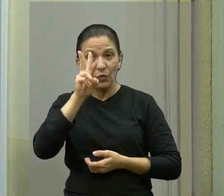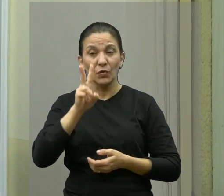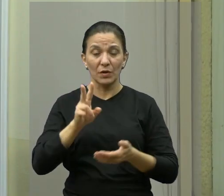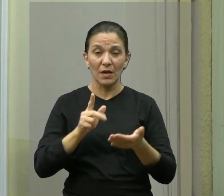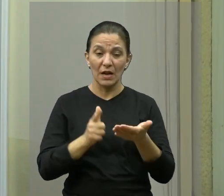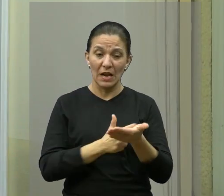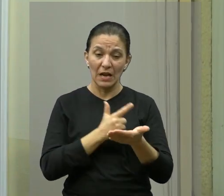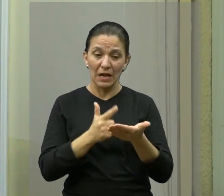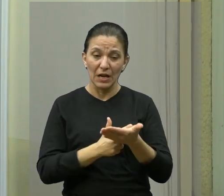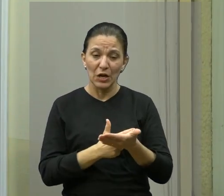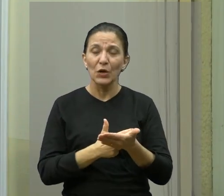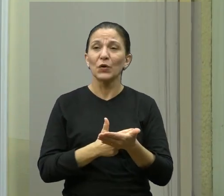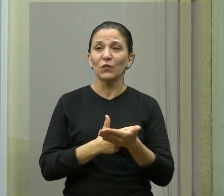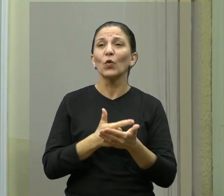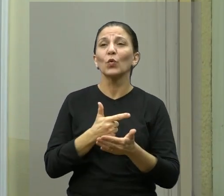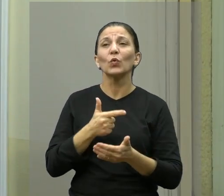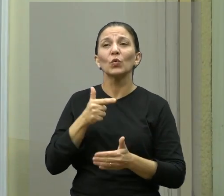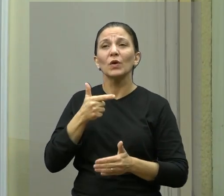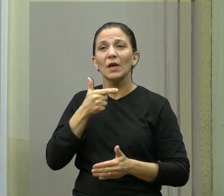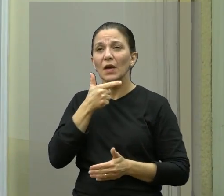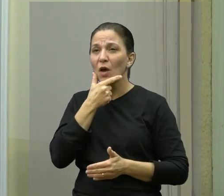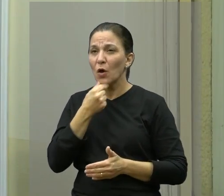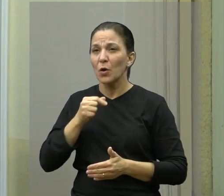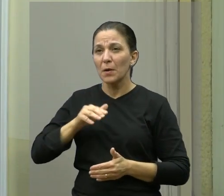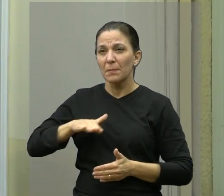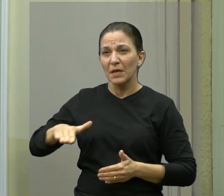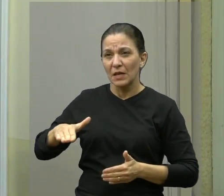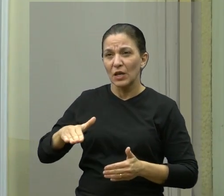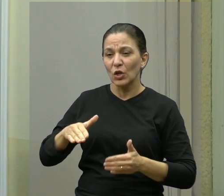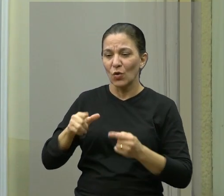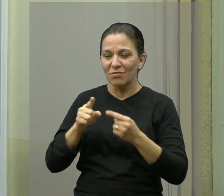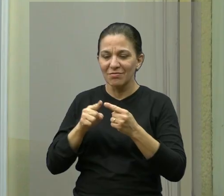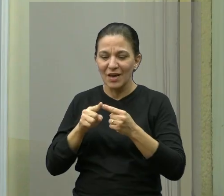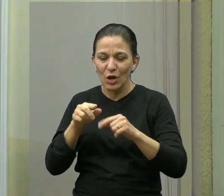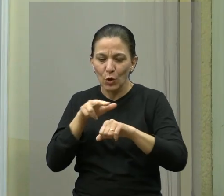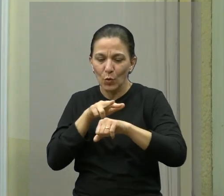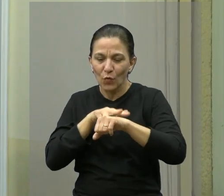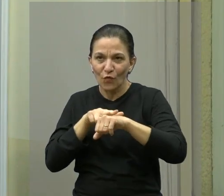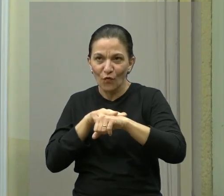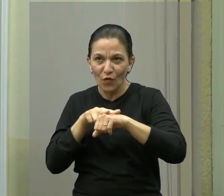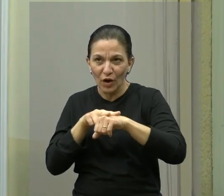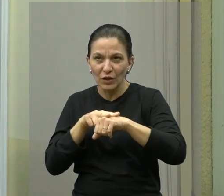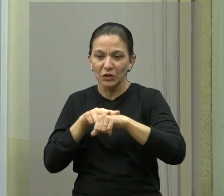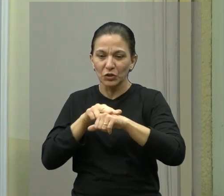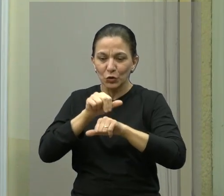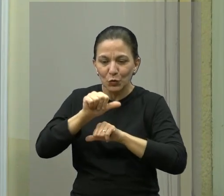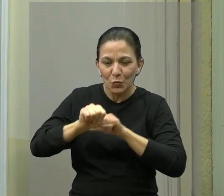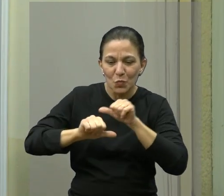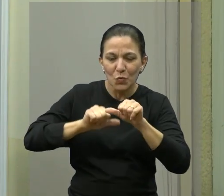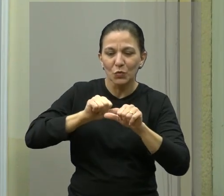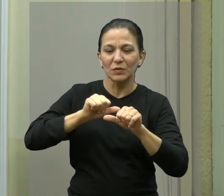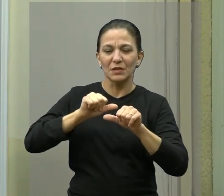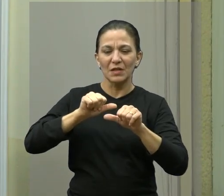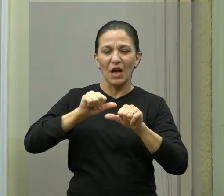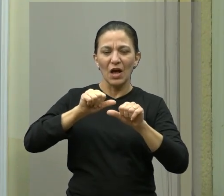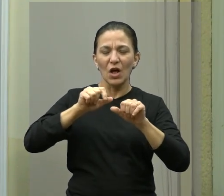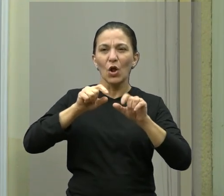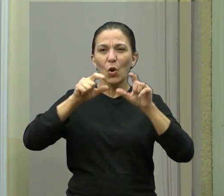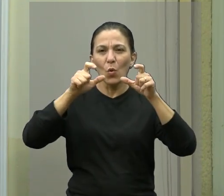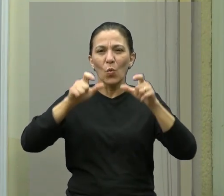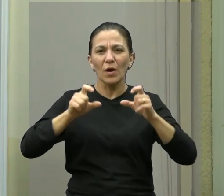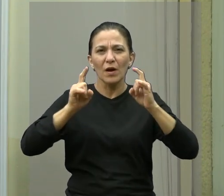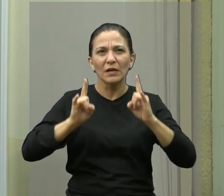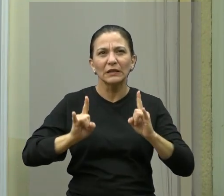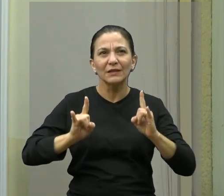o menino Tistu, usou seu dom de fazer florescer plantas e flores para transformar uma prisão sombria em um castelo